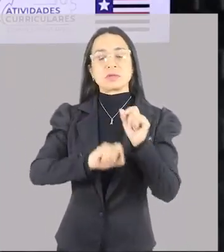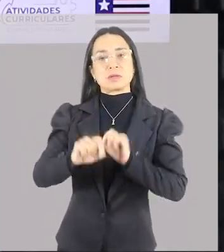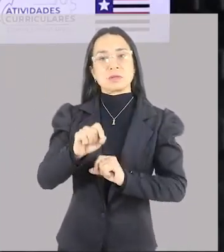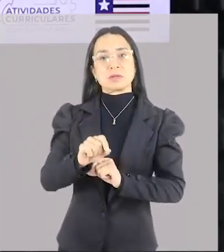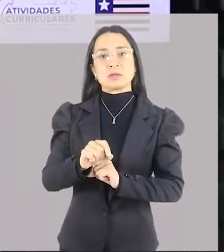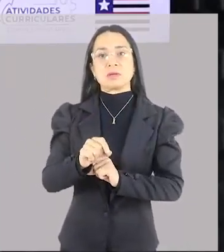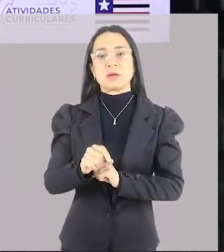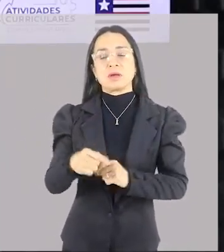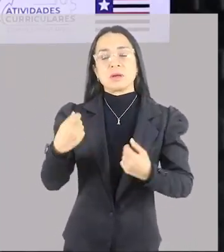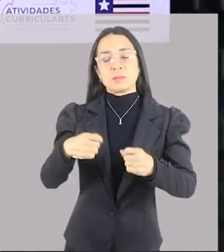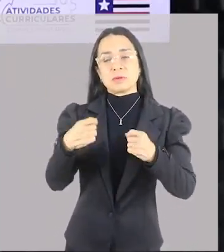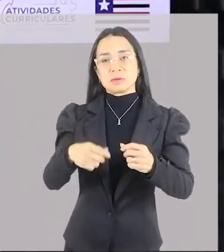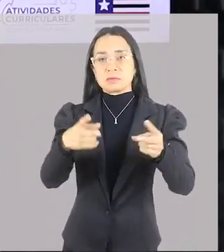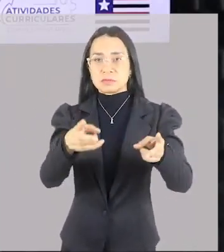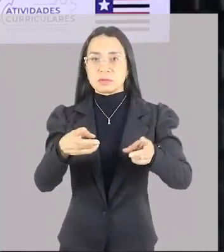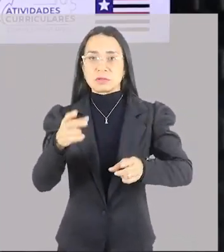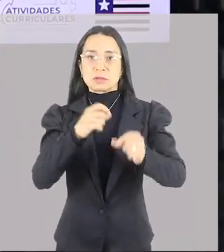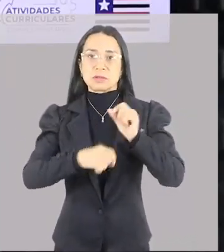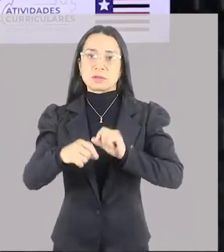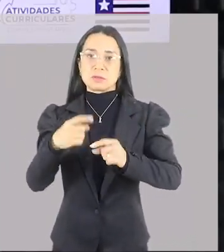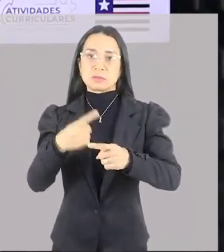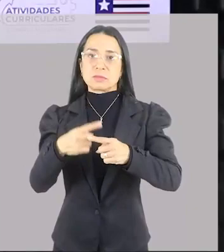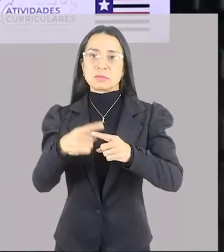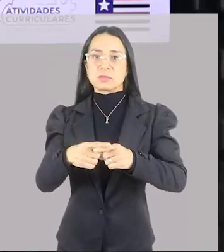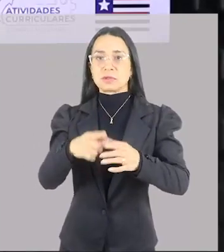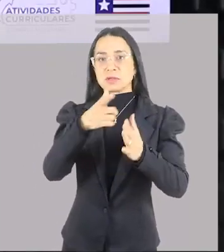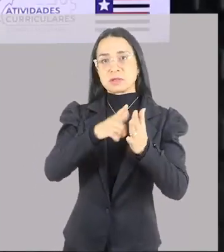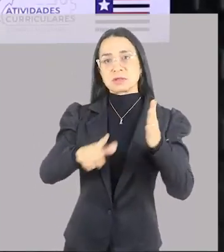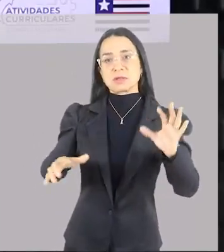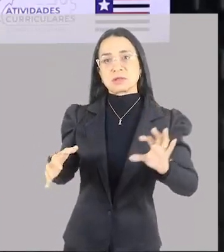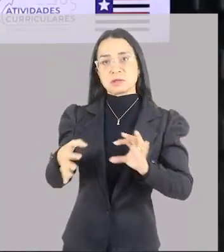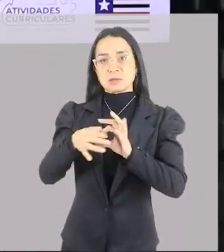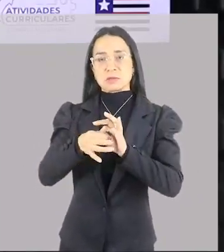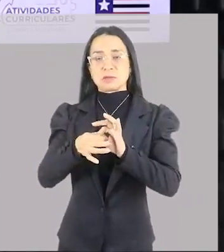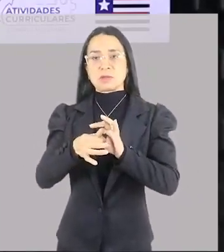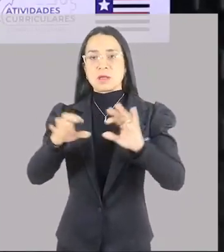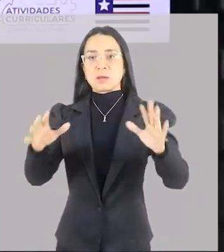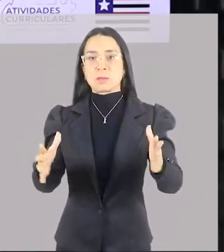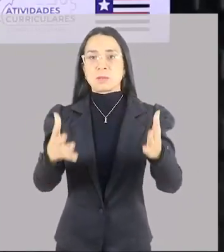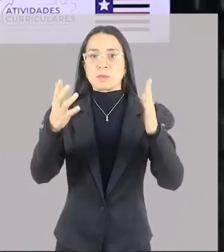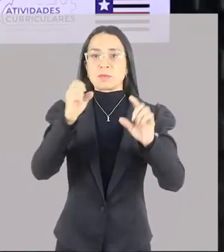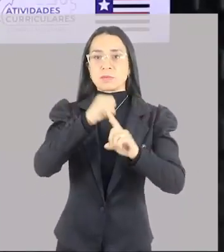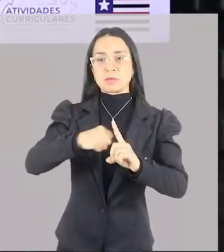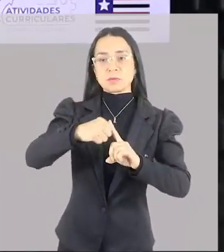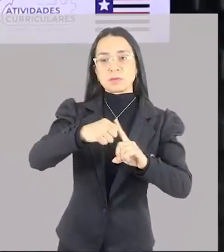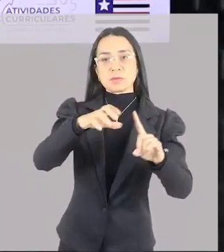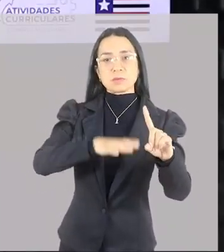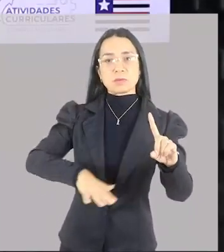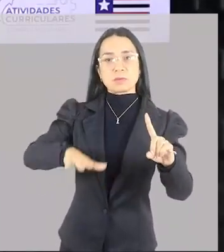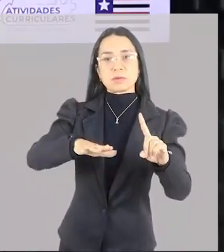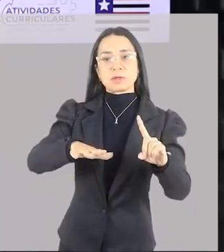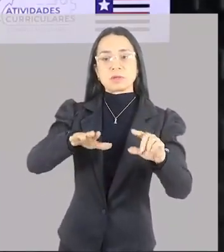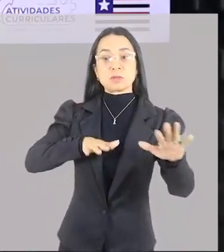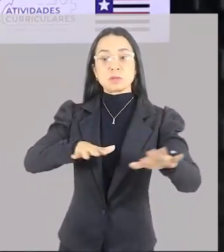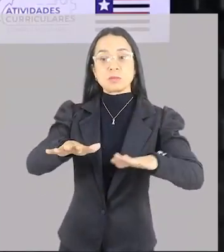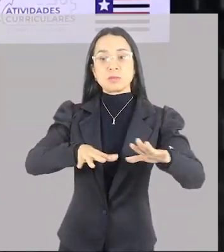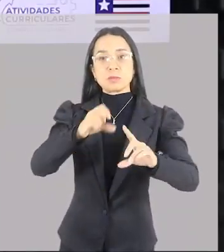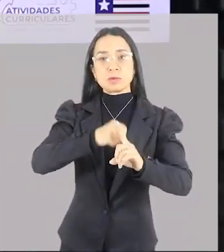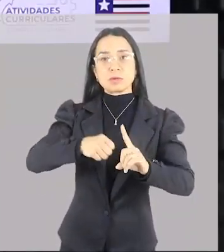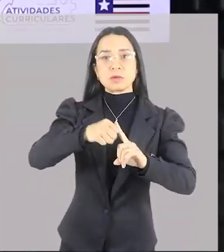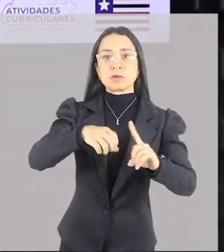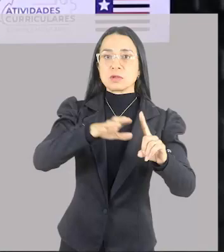a literatura ela está diretamente associada às manifestações sociais, às